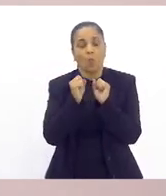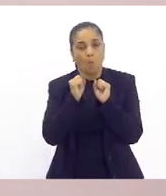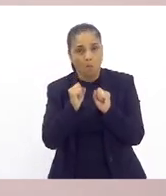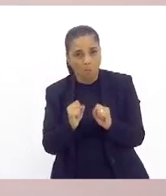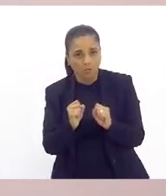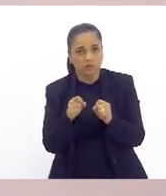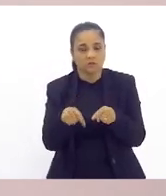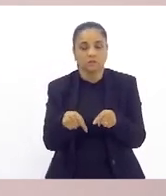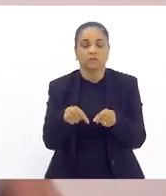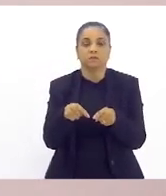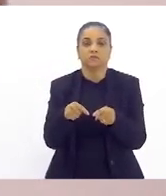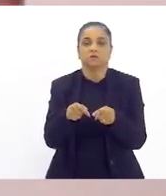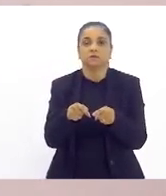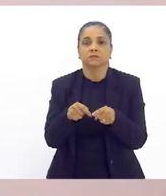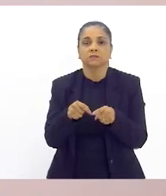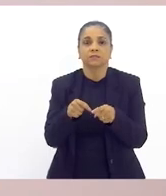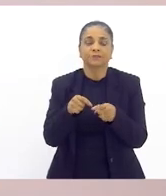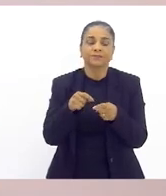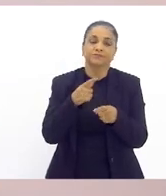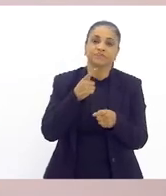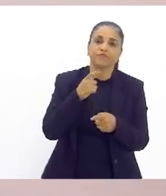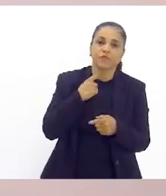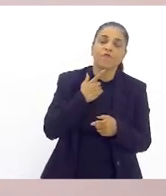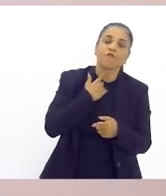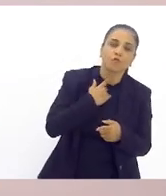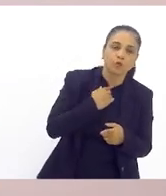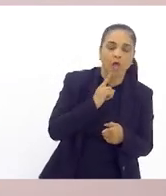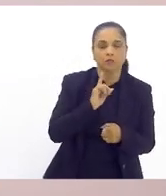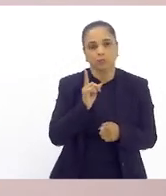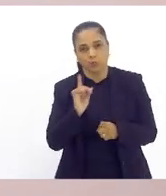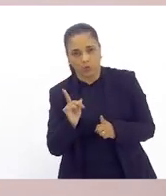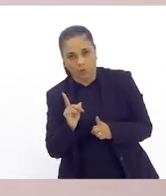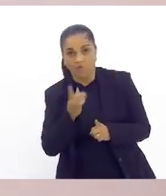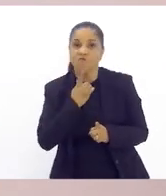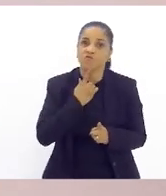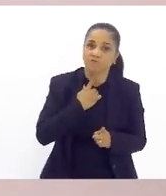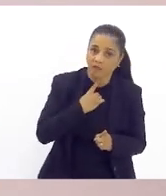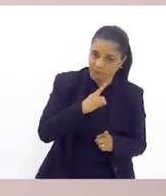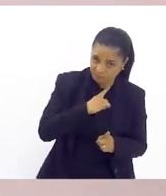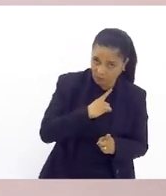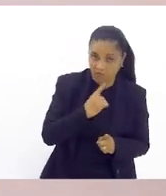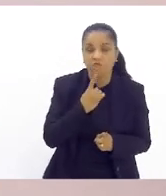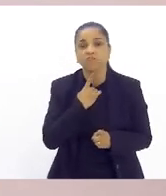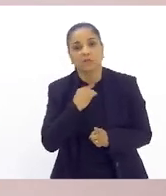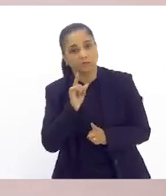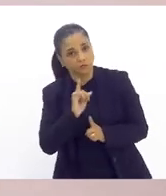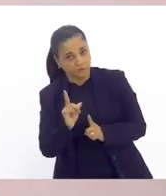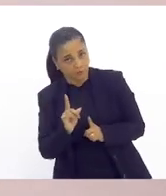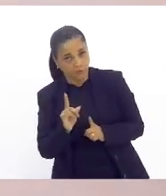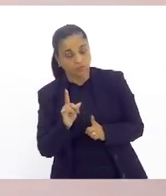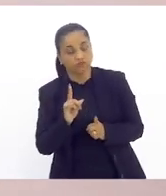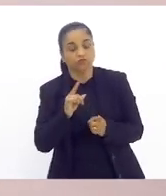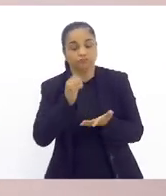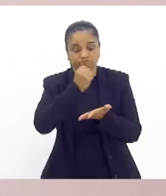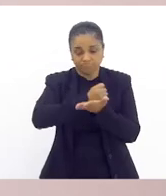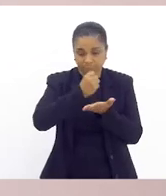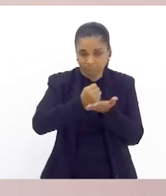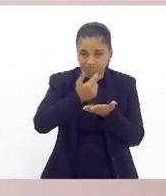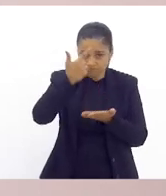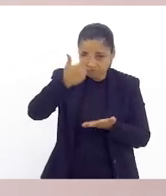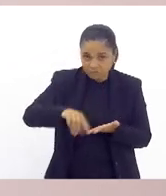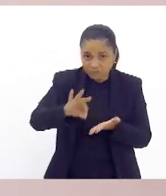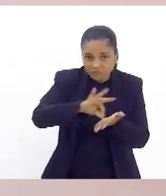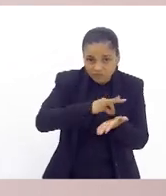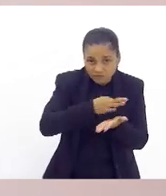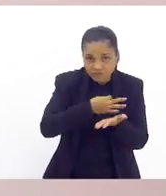ou não de renovar essa concessão hoje a concessão da da Light assim como